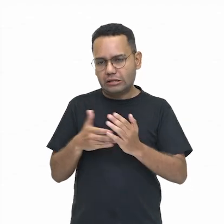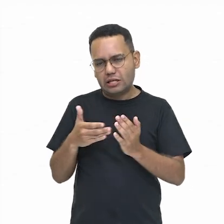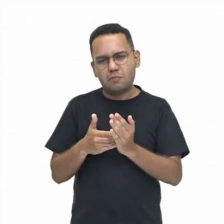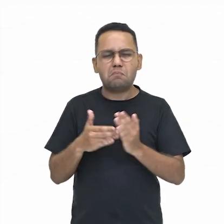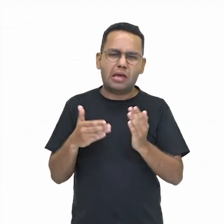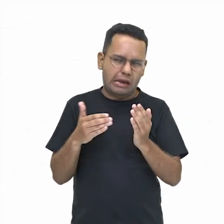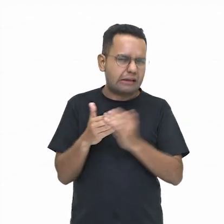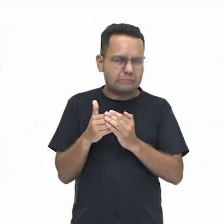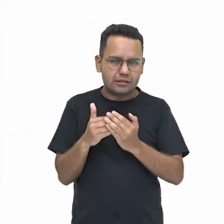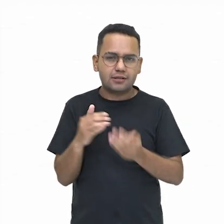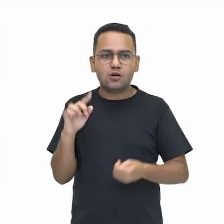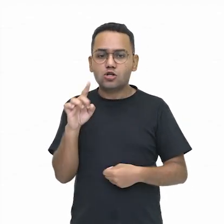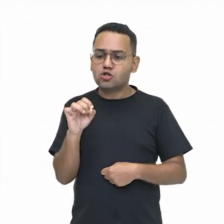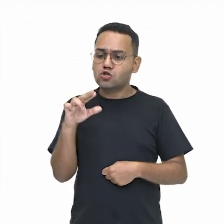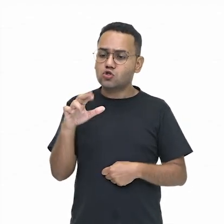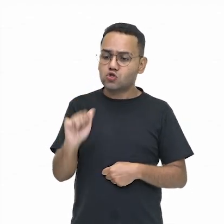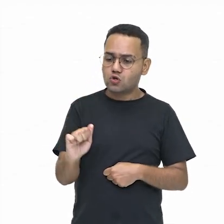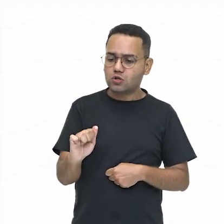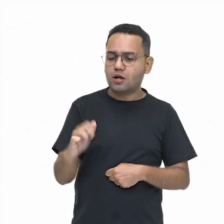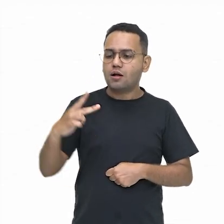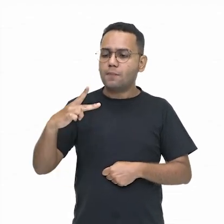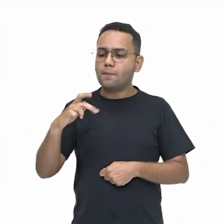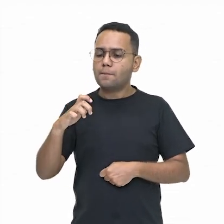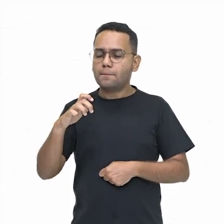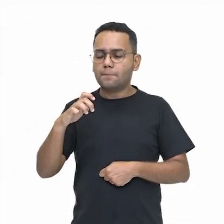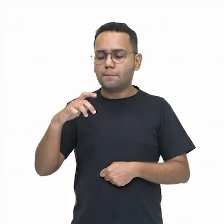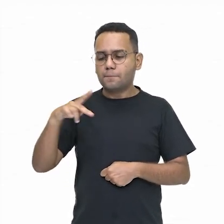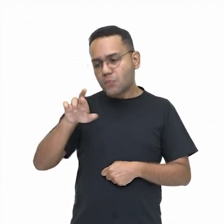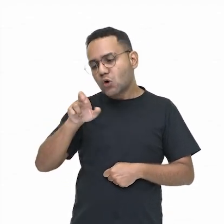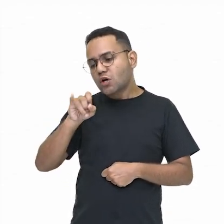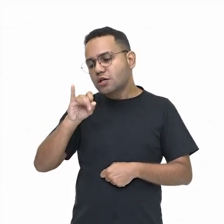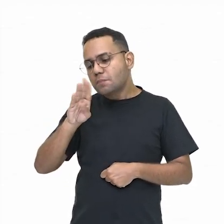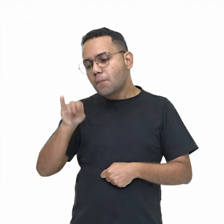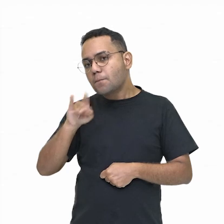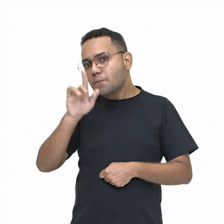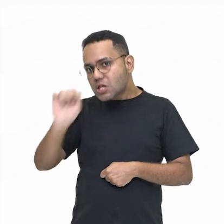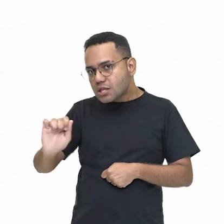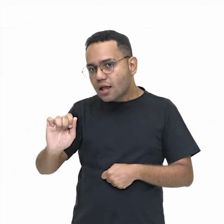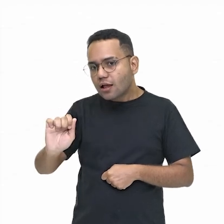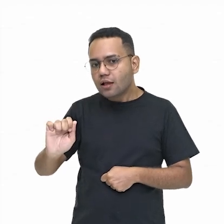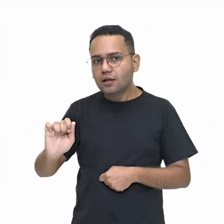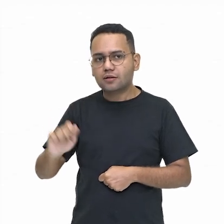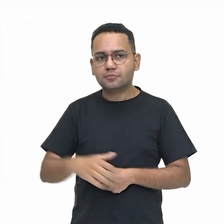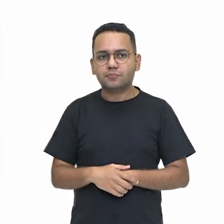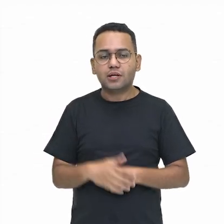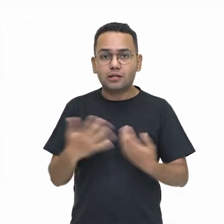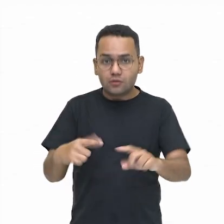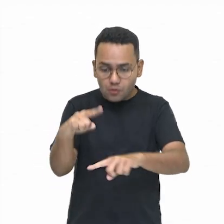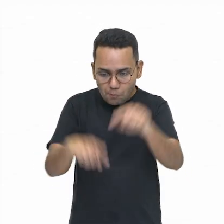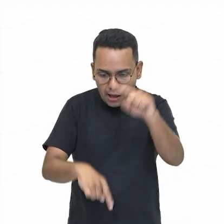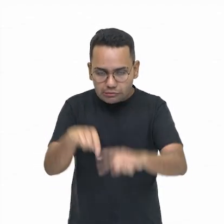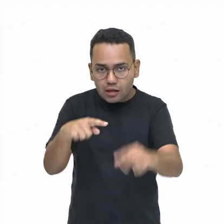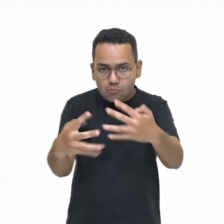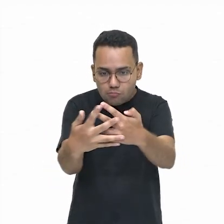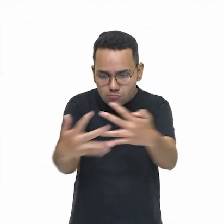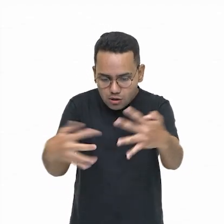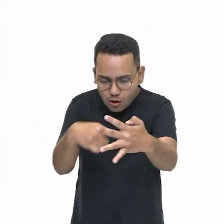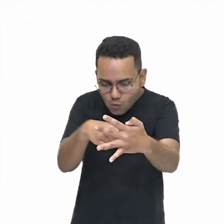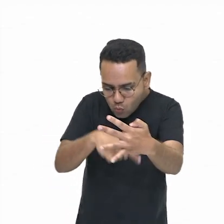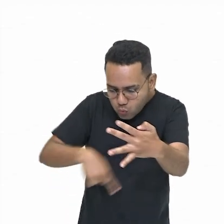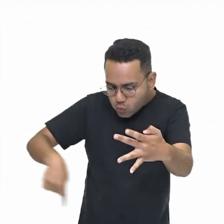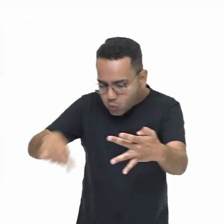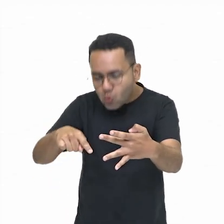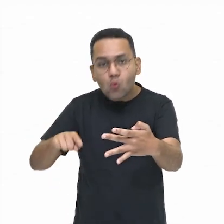zona proibida, tá, gente? Então essa parte aí onde fica inserida o quadro de remissão é chamada de